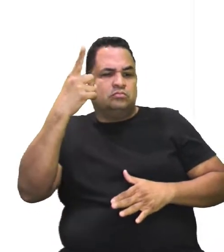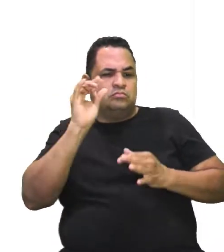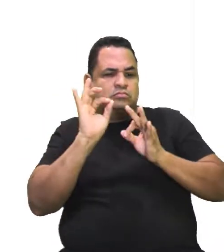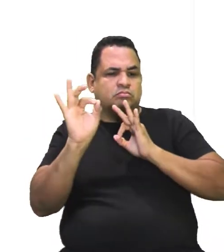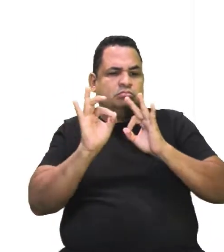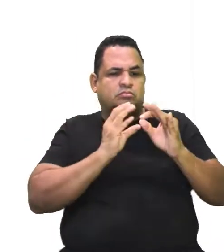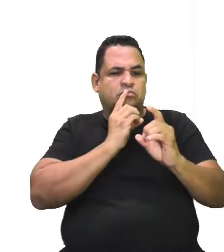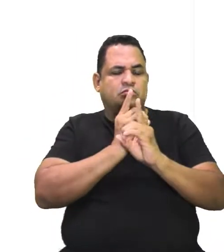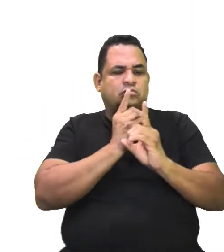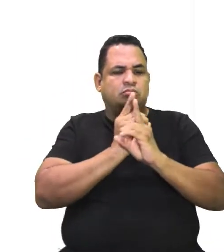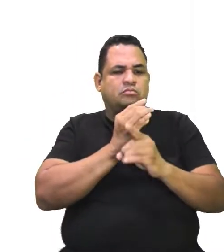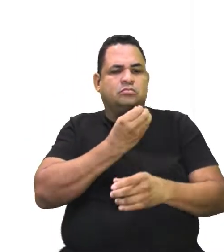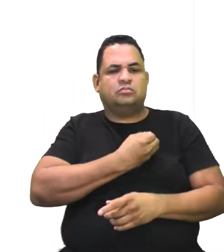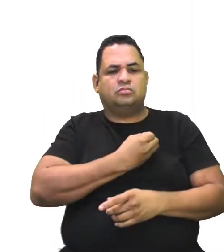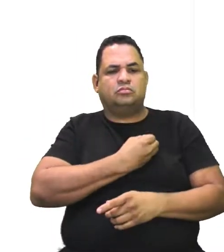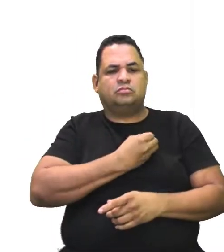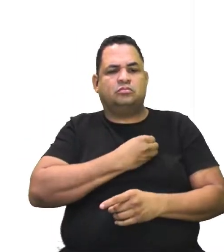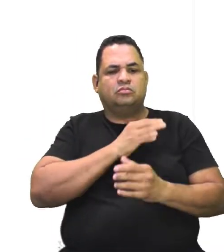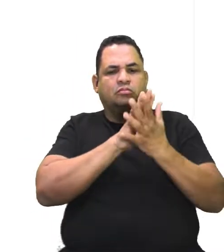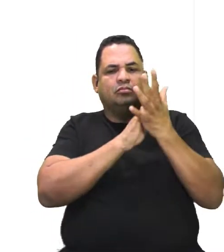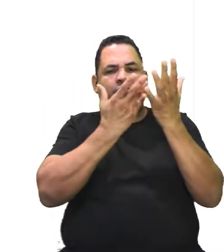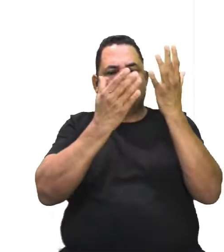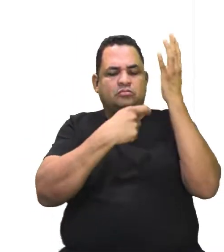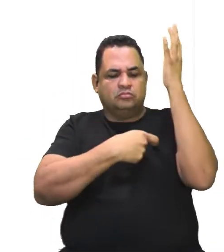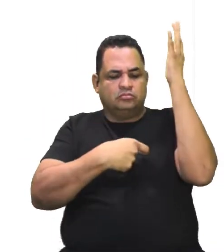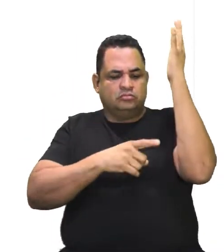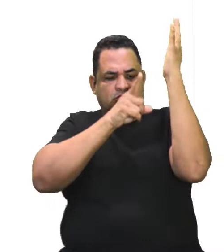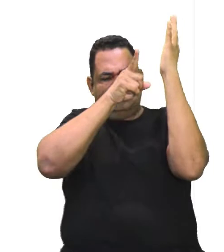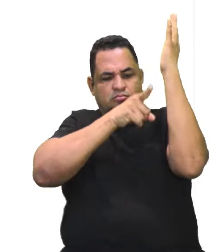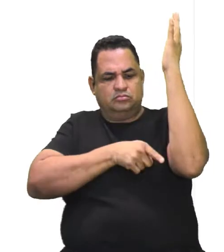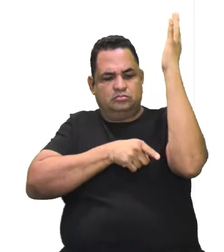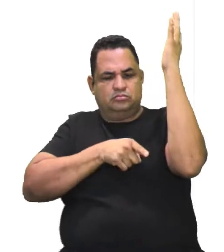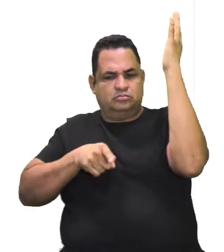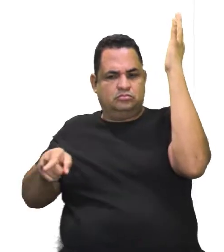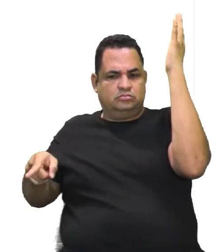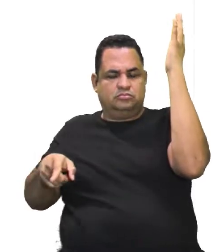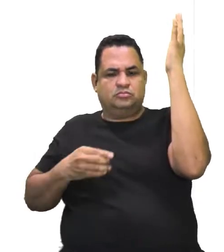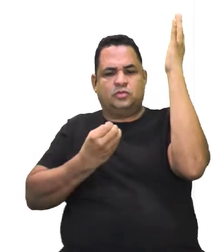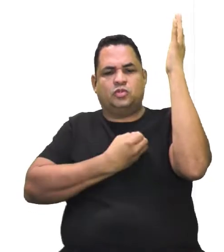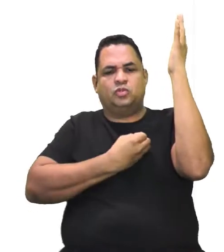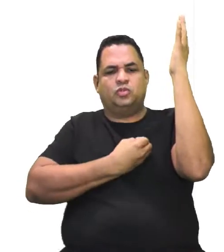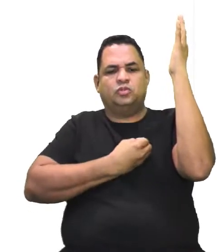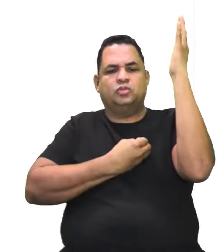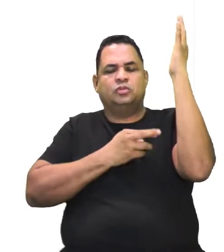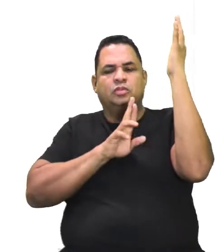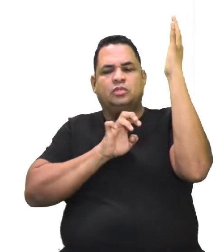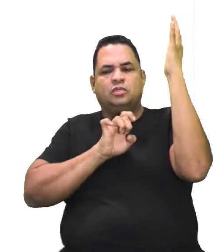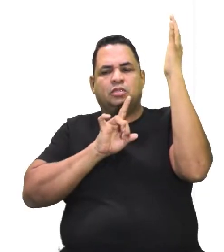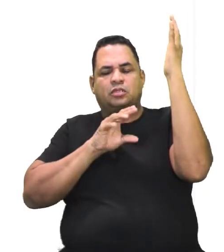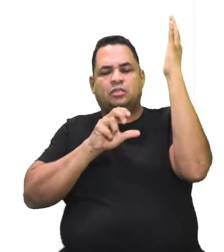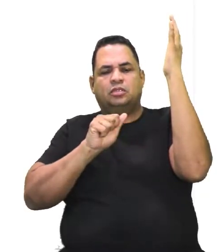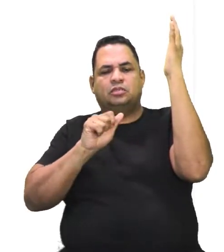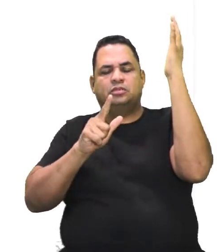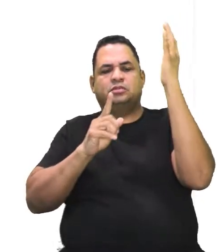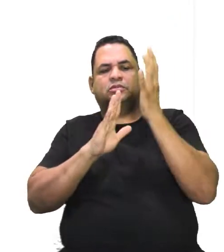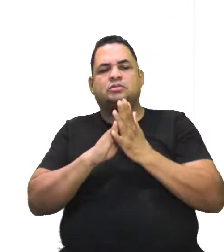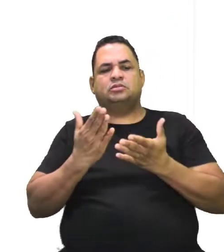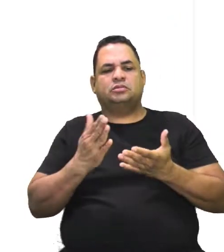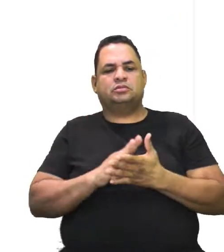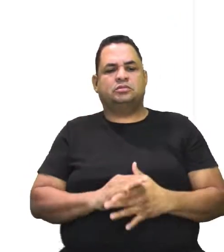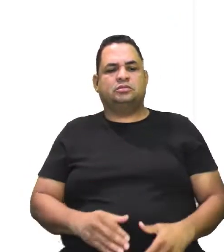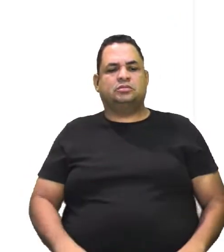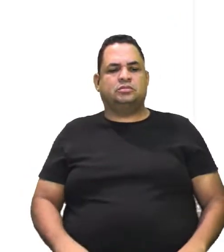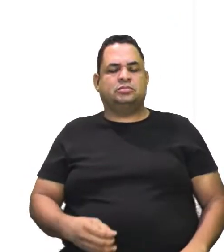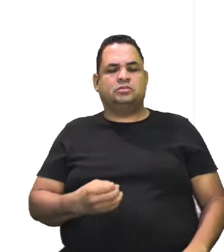pontos e foi enumerando dois eixos. Nesses eixos, ele colocou números reais. E esse plano cartesiano nada mais é